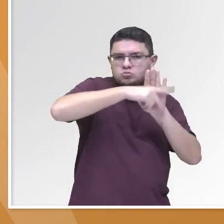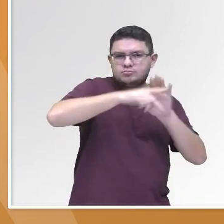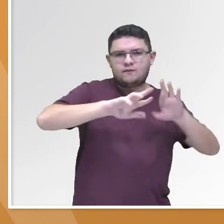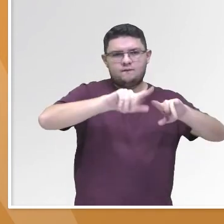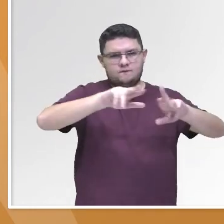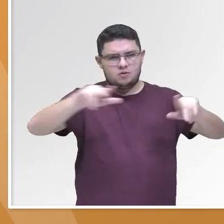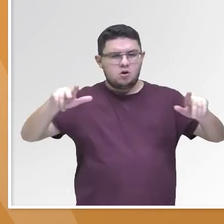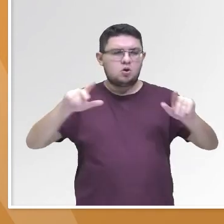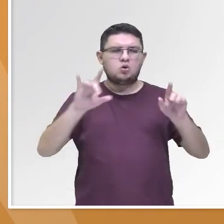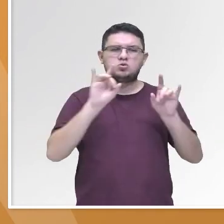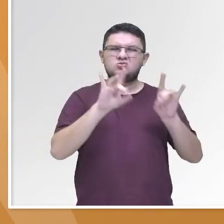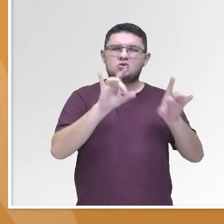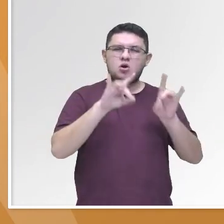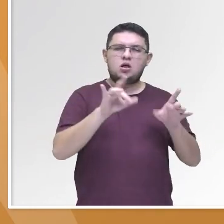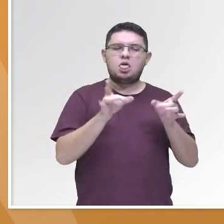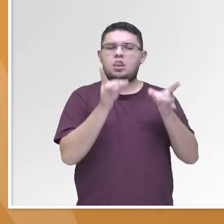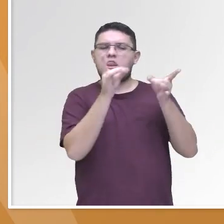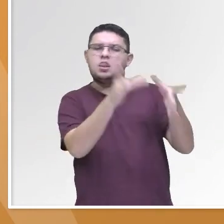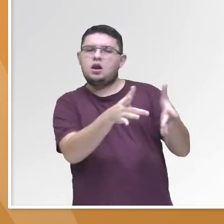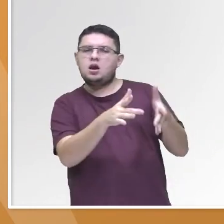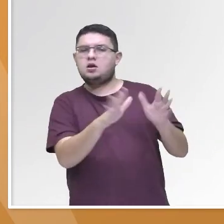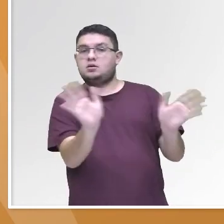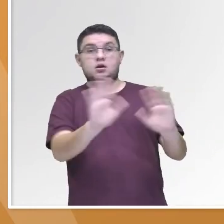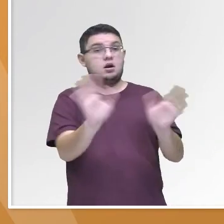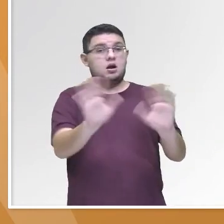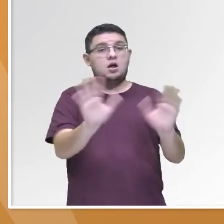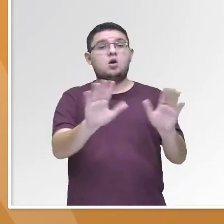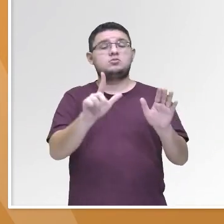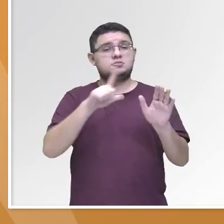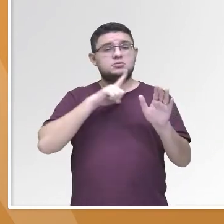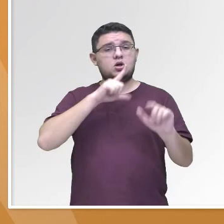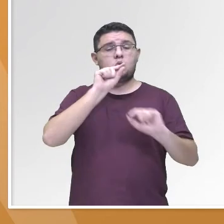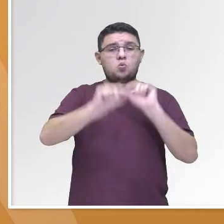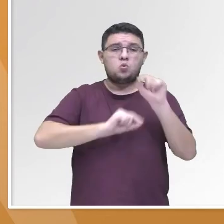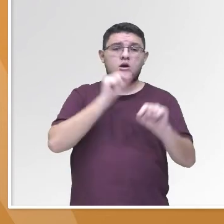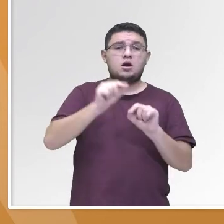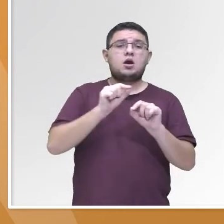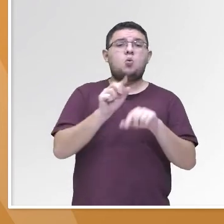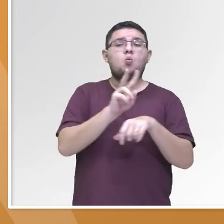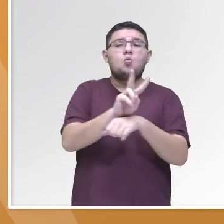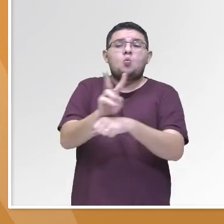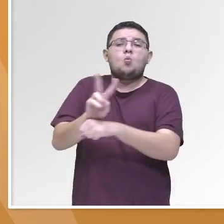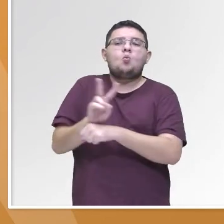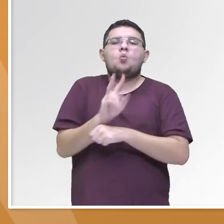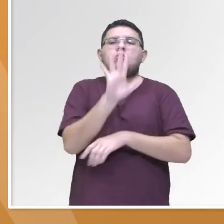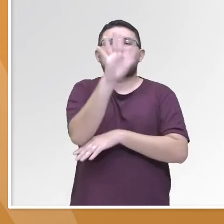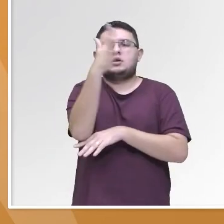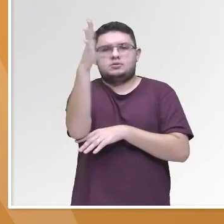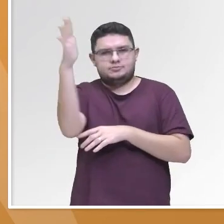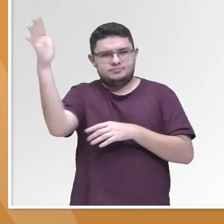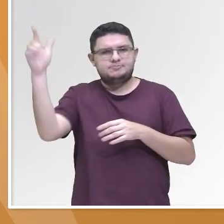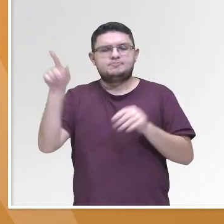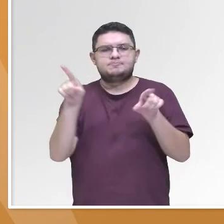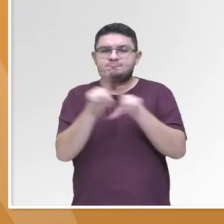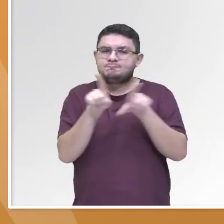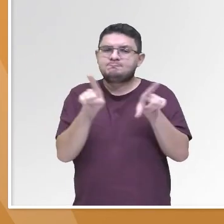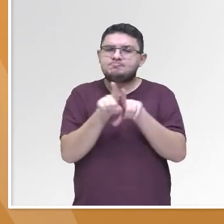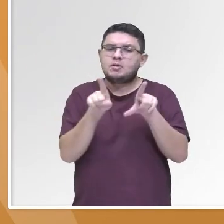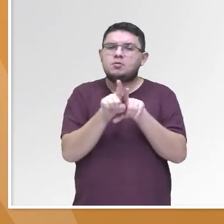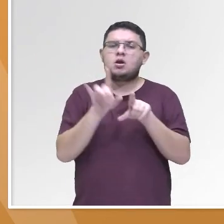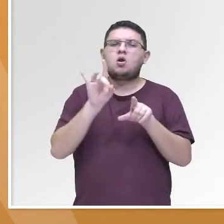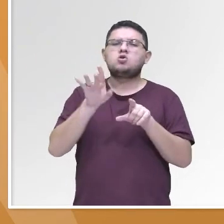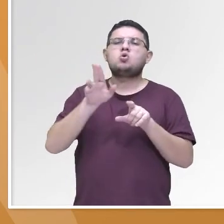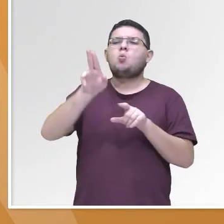a produção, mas não apenas nesse crescimento econômico, né? Não apenas você utilizar